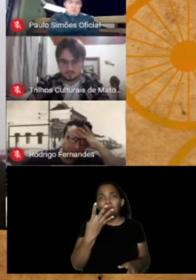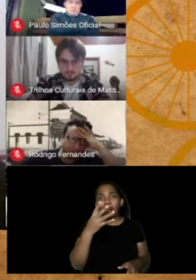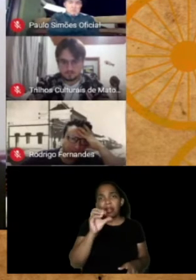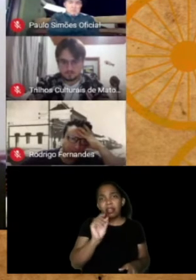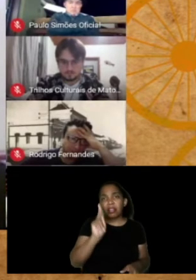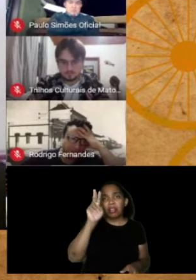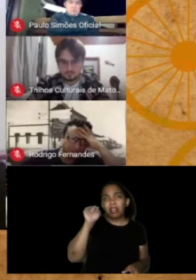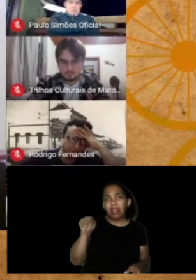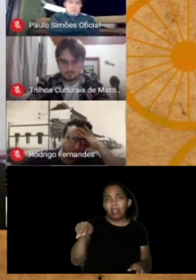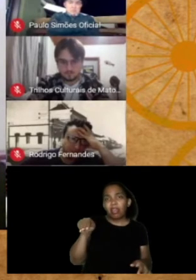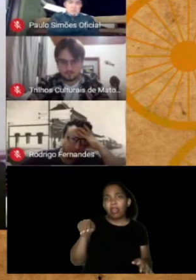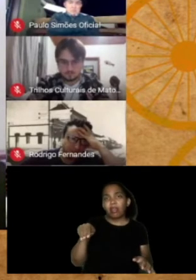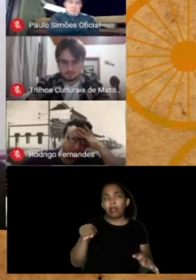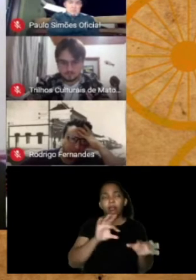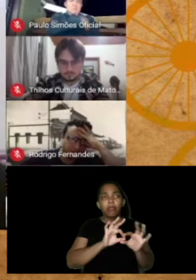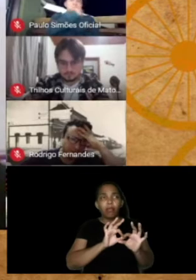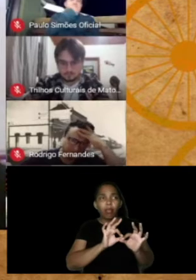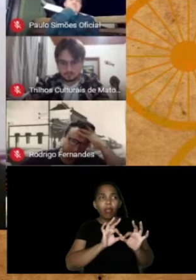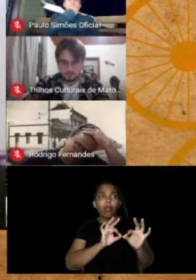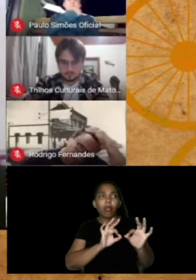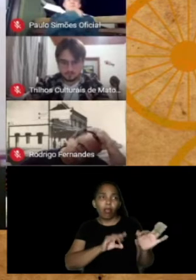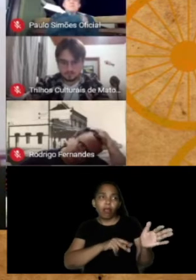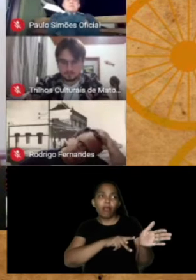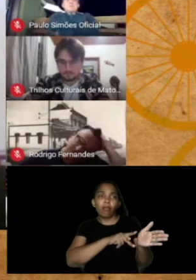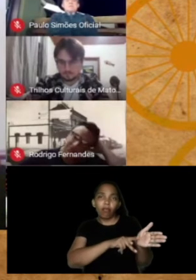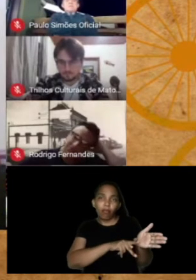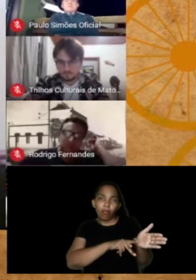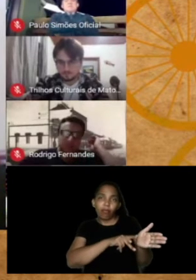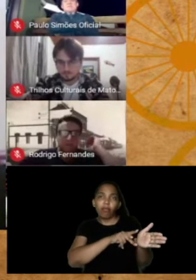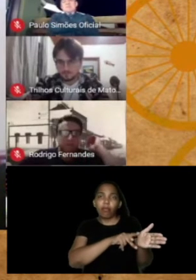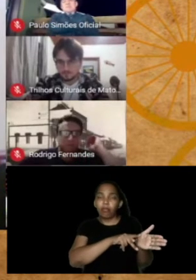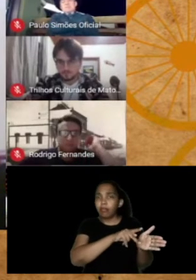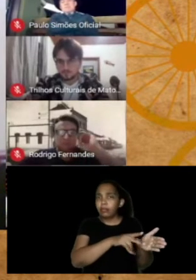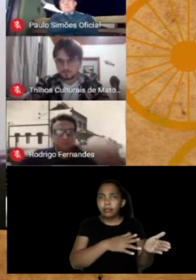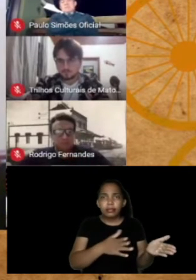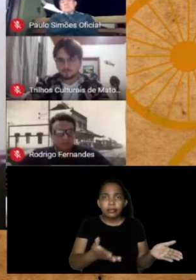cima de uma via sem manutenção.